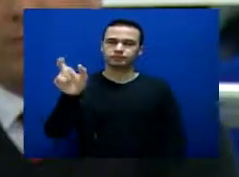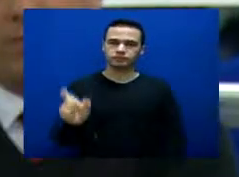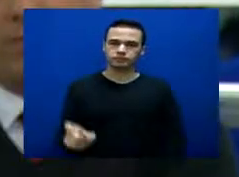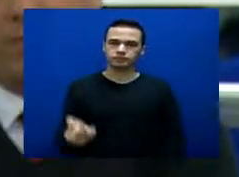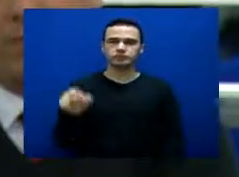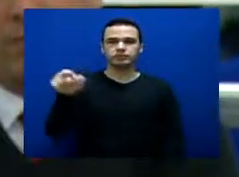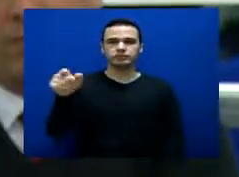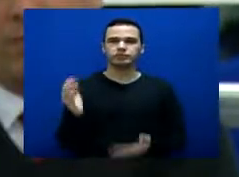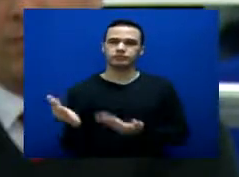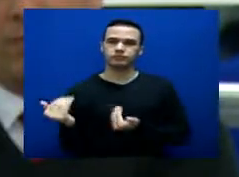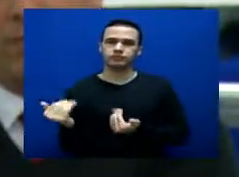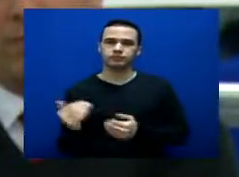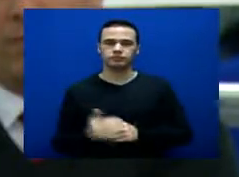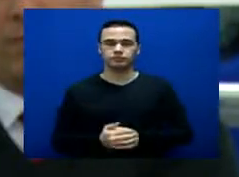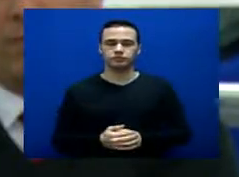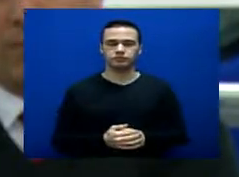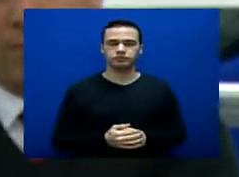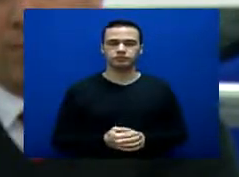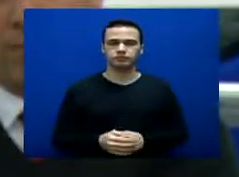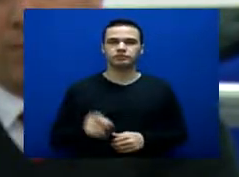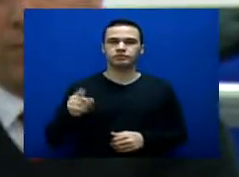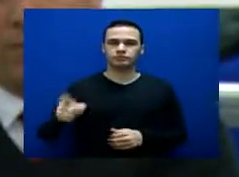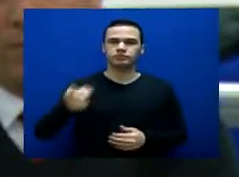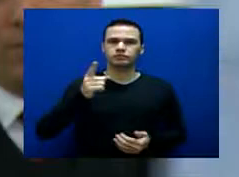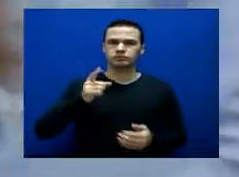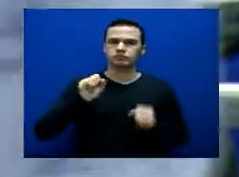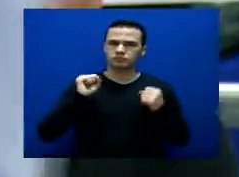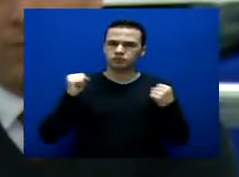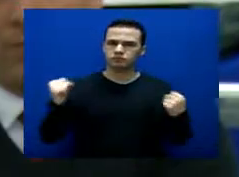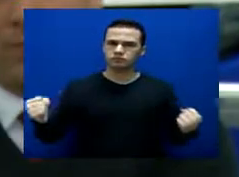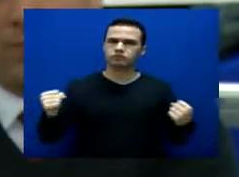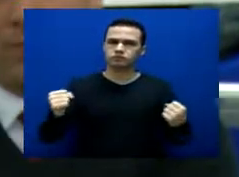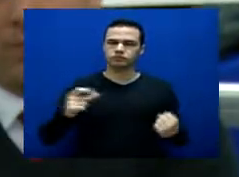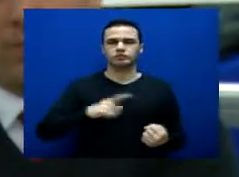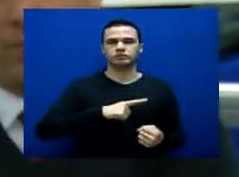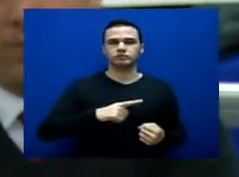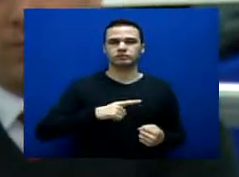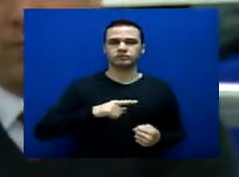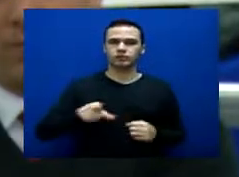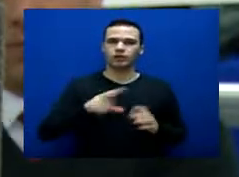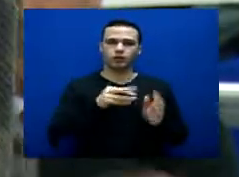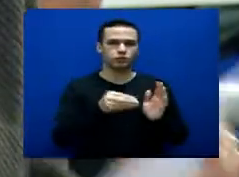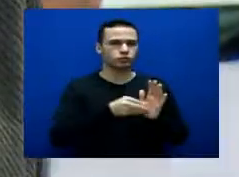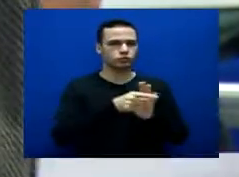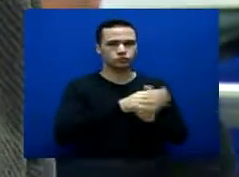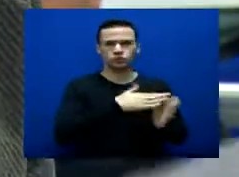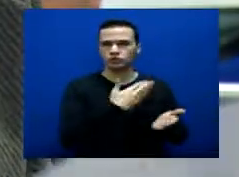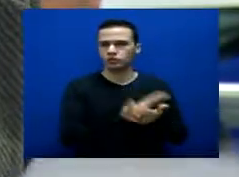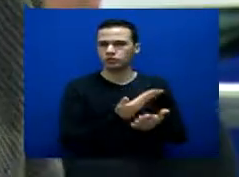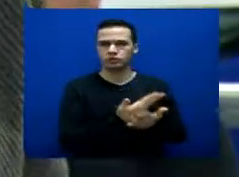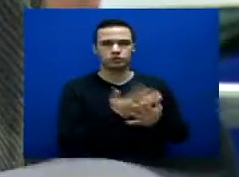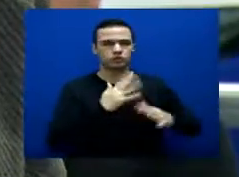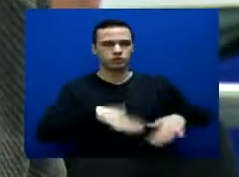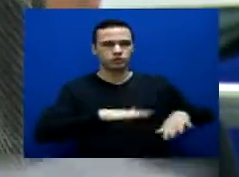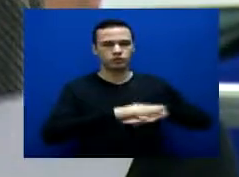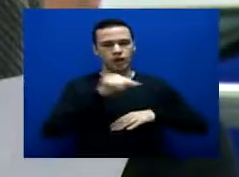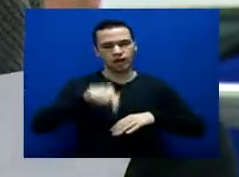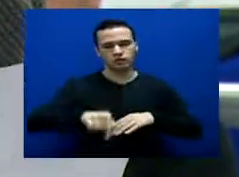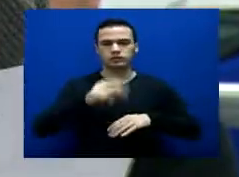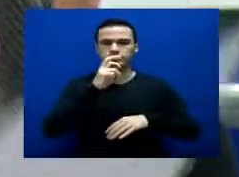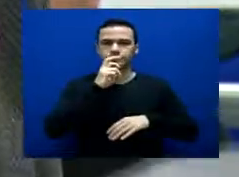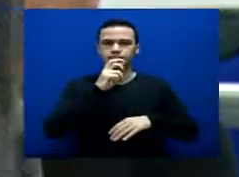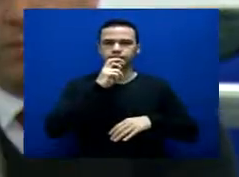a esse jovem que tem um compromisso aí com a luta e com os estudantes, com os alunos aqui na